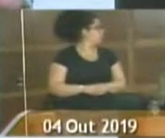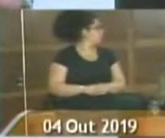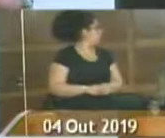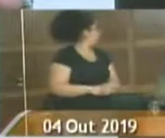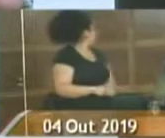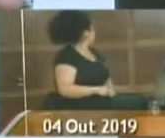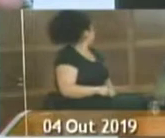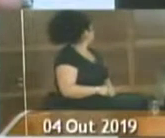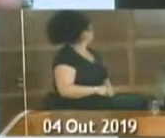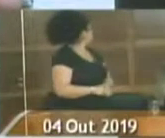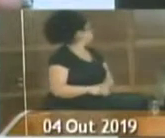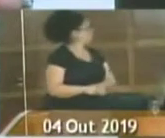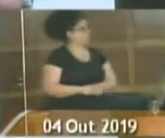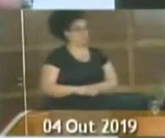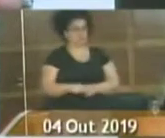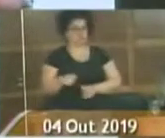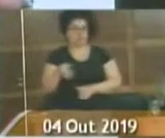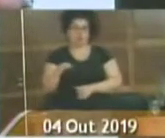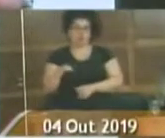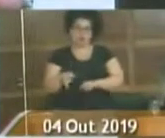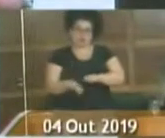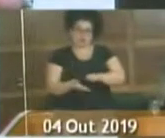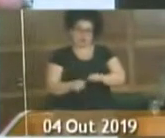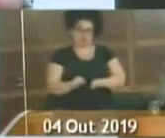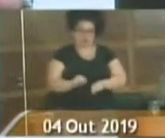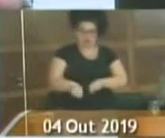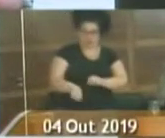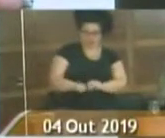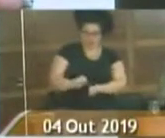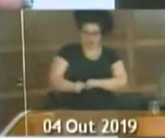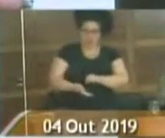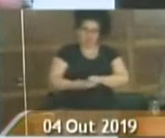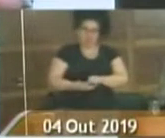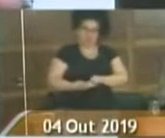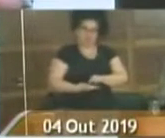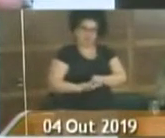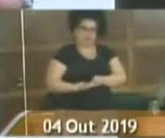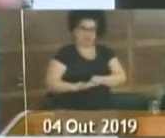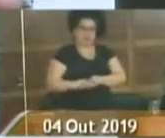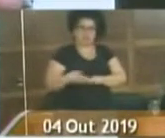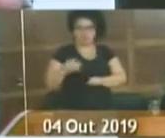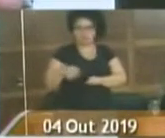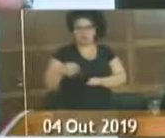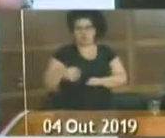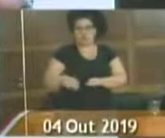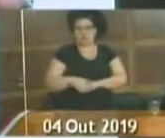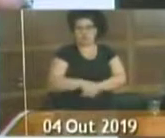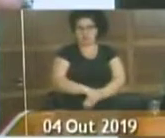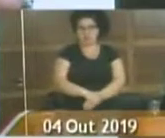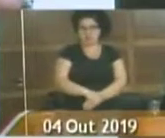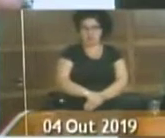Então, acontece aquilo ali que está na foto, olha, a patinha dele toda machucada.